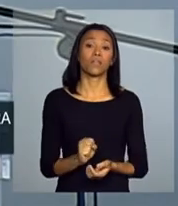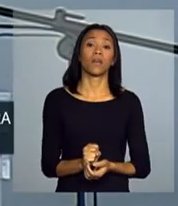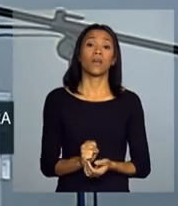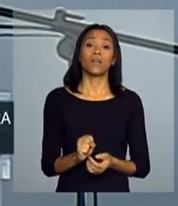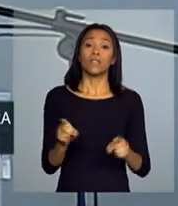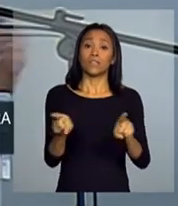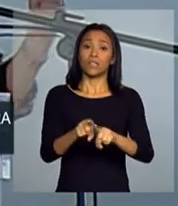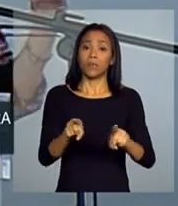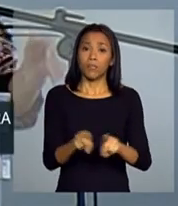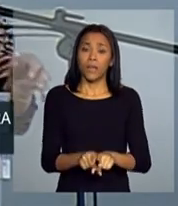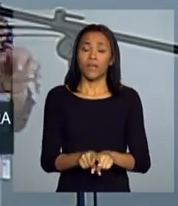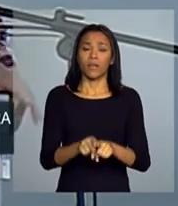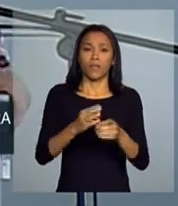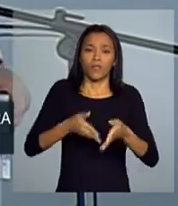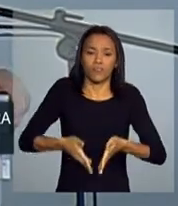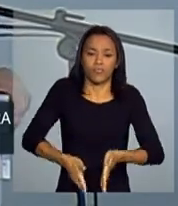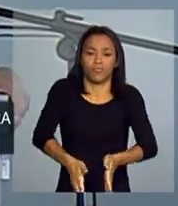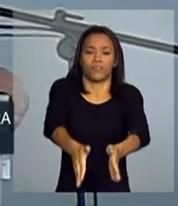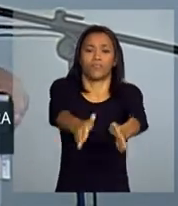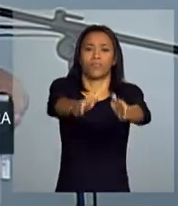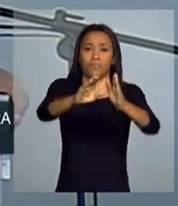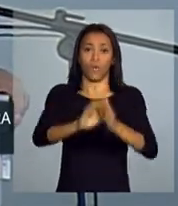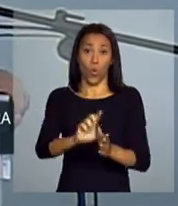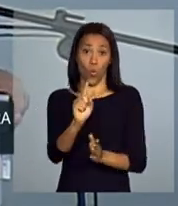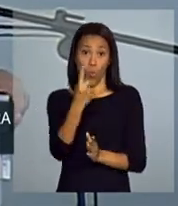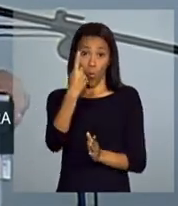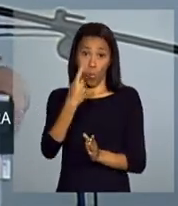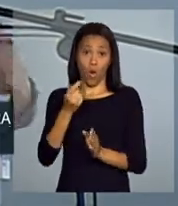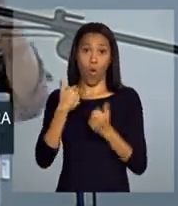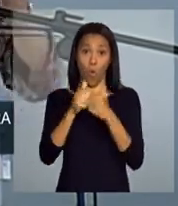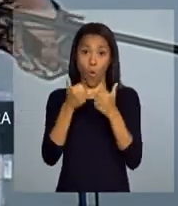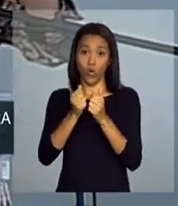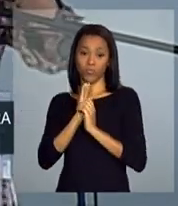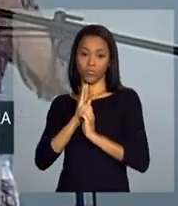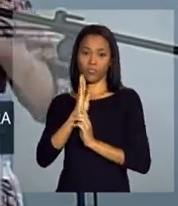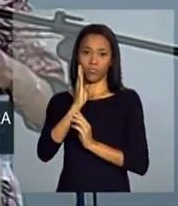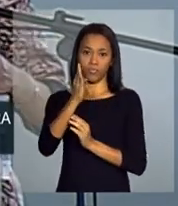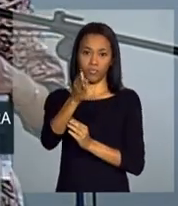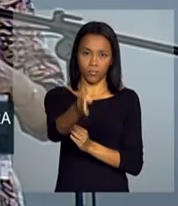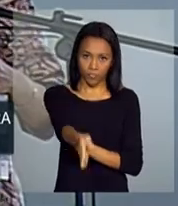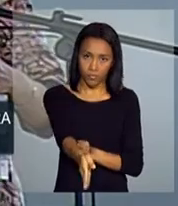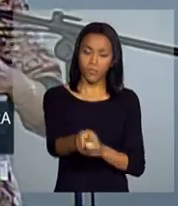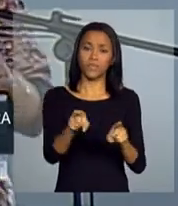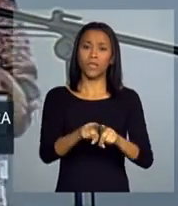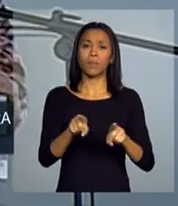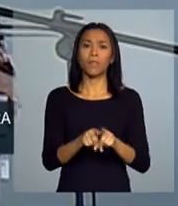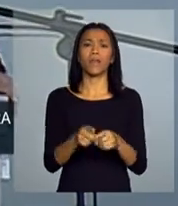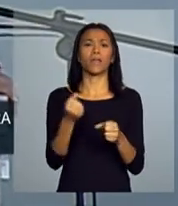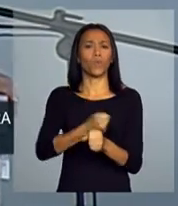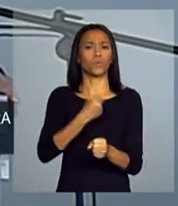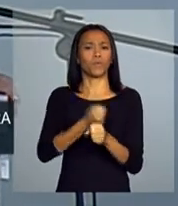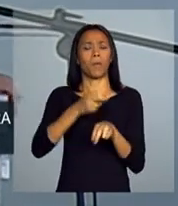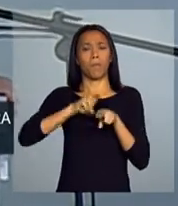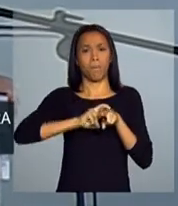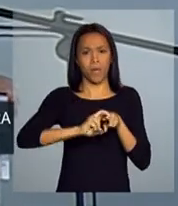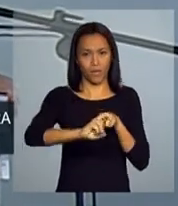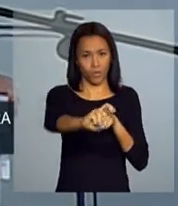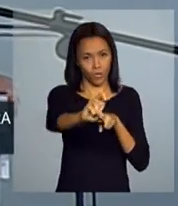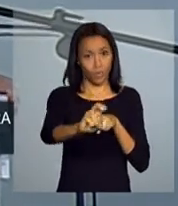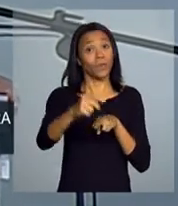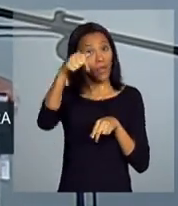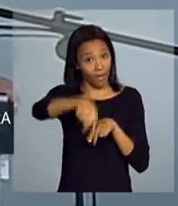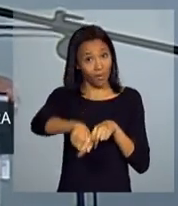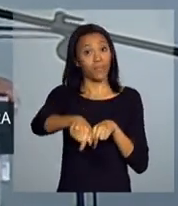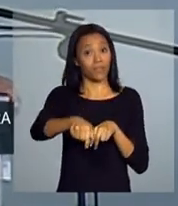investido em vias únicas para ônibus, nós temos investido em metrô, como é o caso de Belo